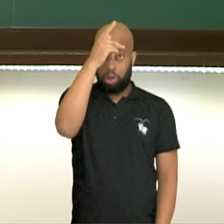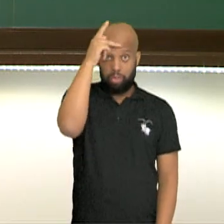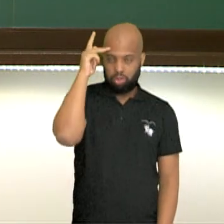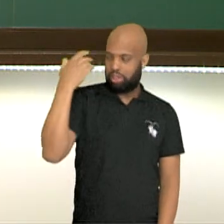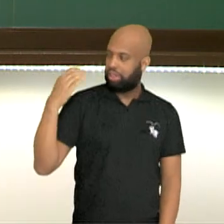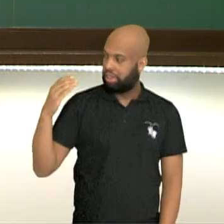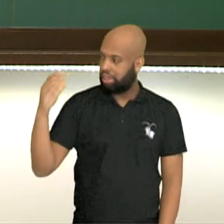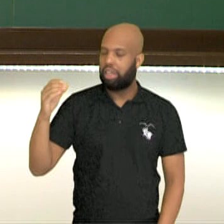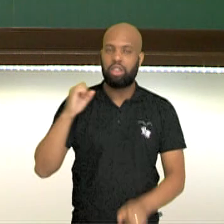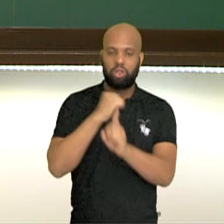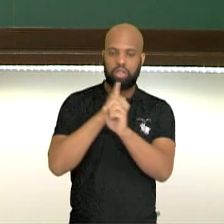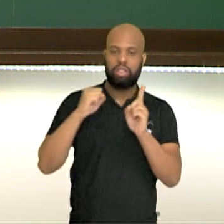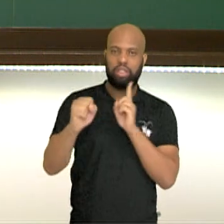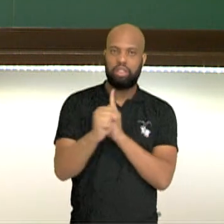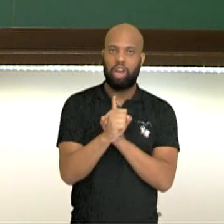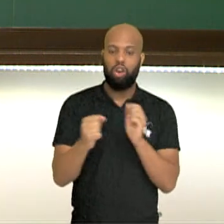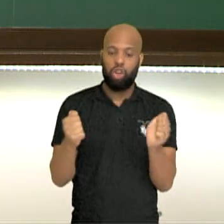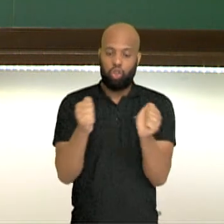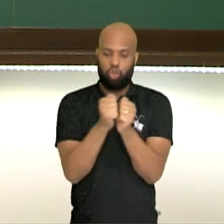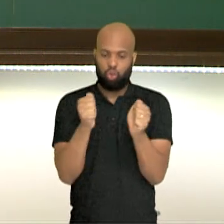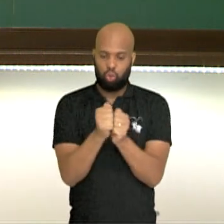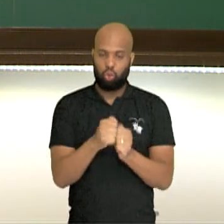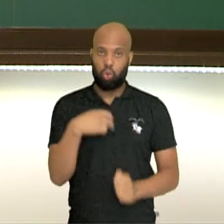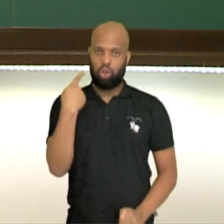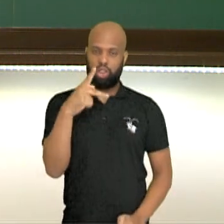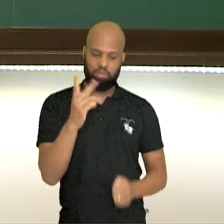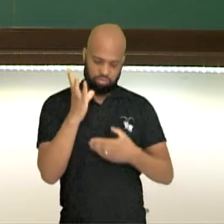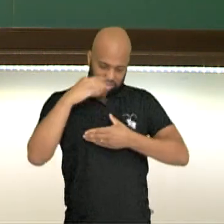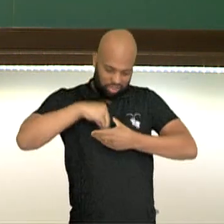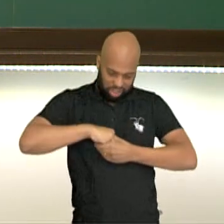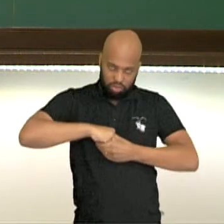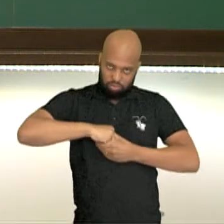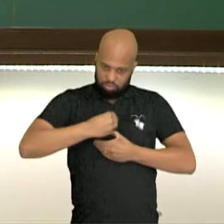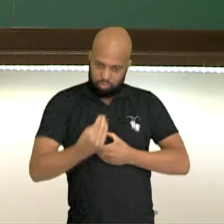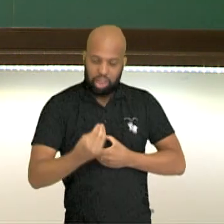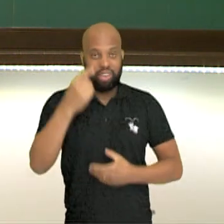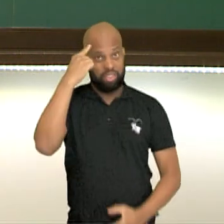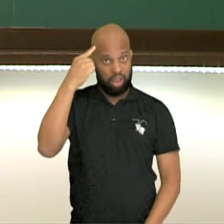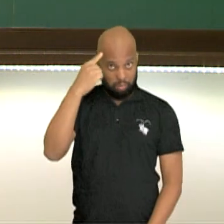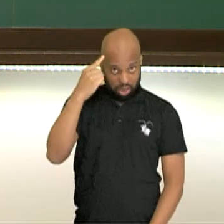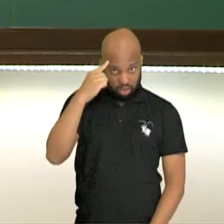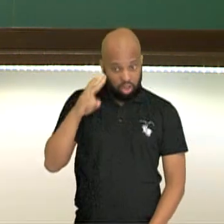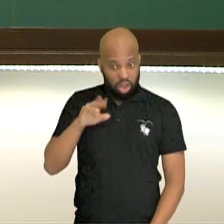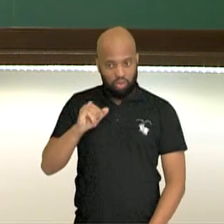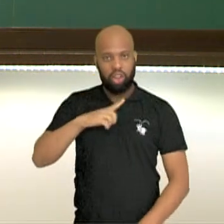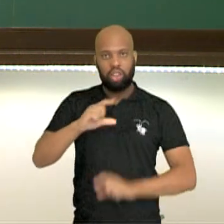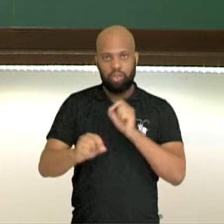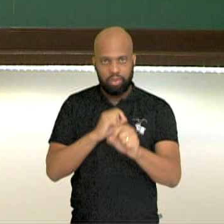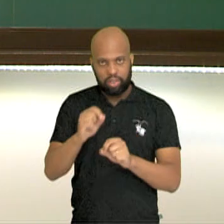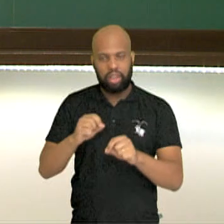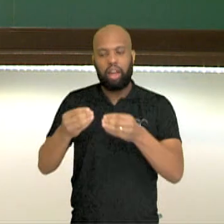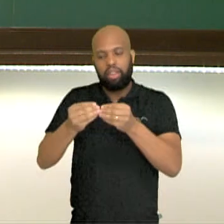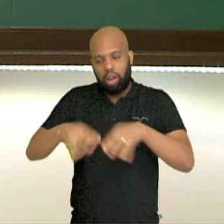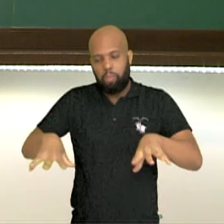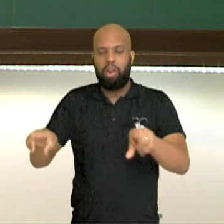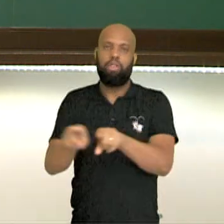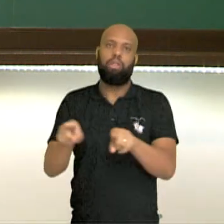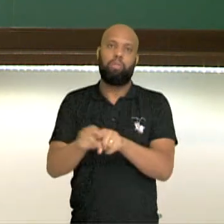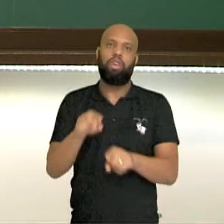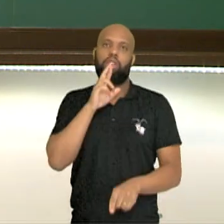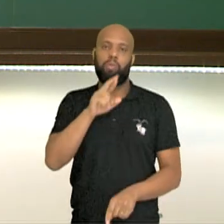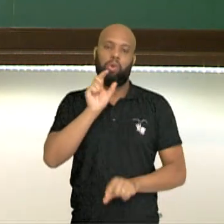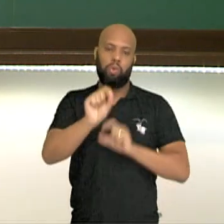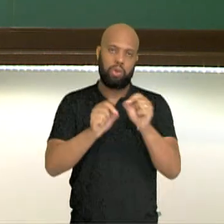social coloca a sua paixão, a sua ideologia em campo, ele pode estar comprometendo, né, o resultado fidedigno em relação àquilo que se